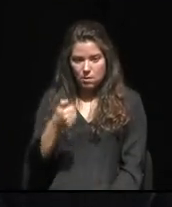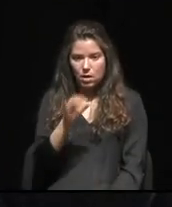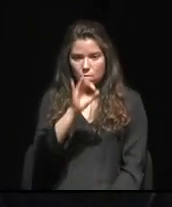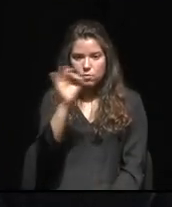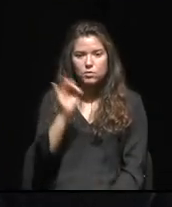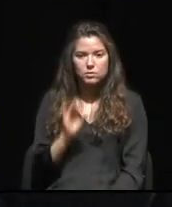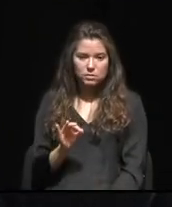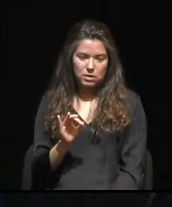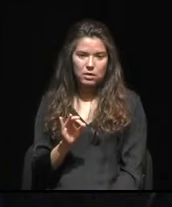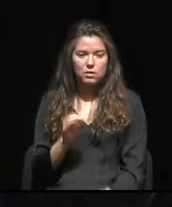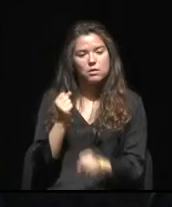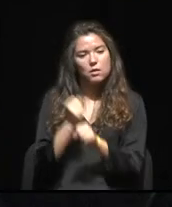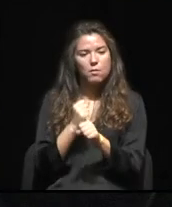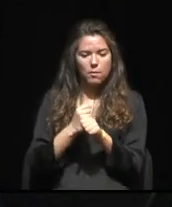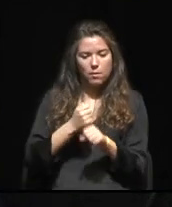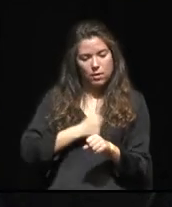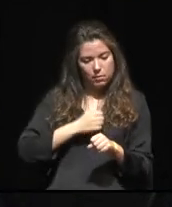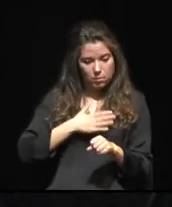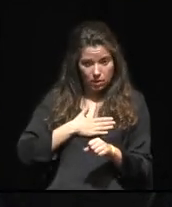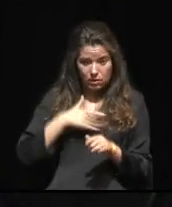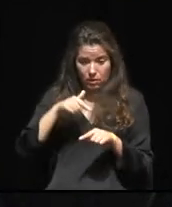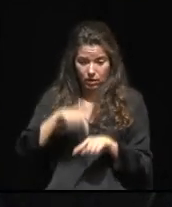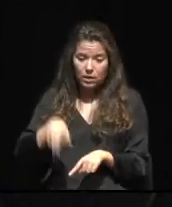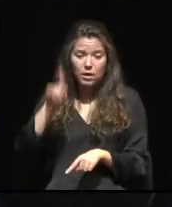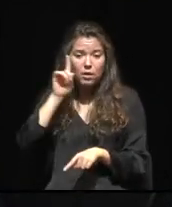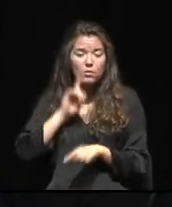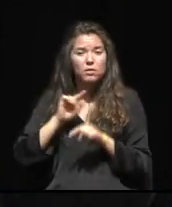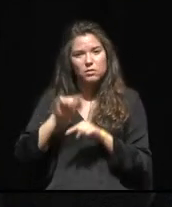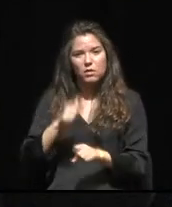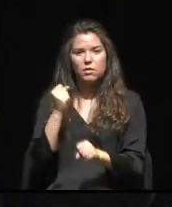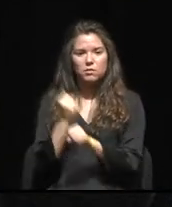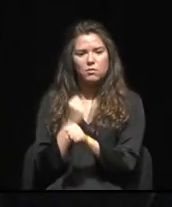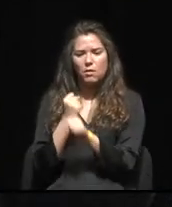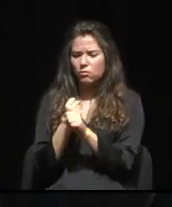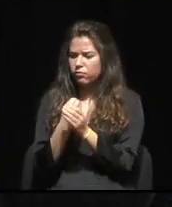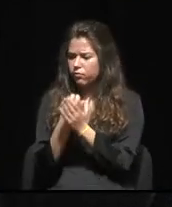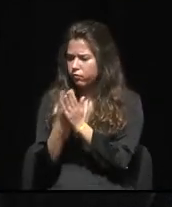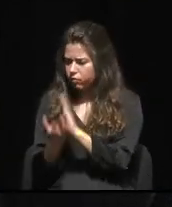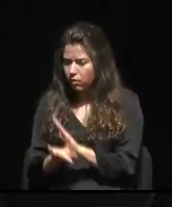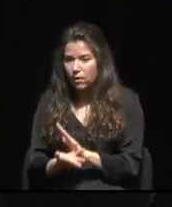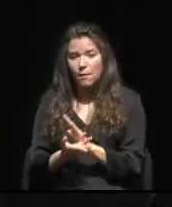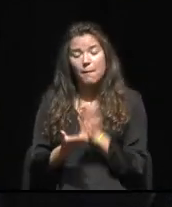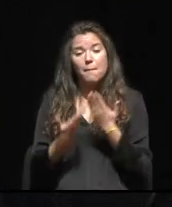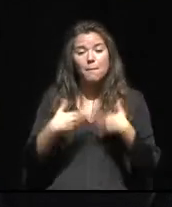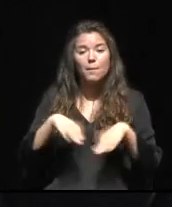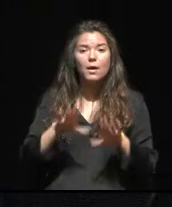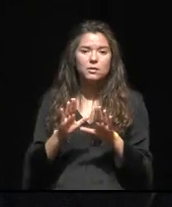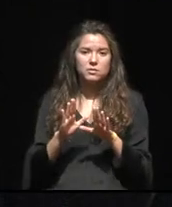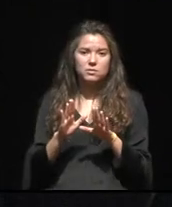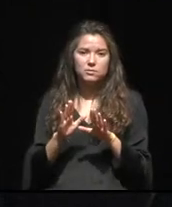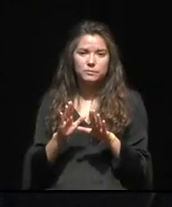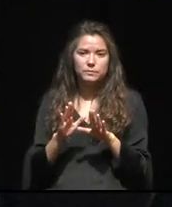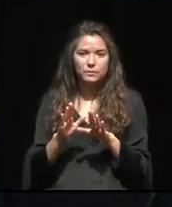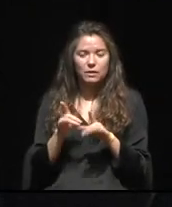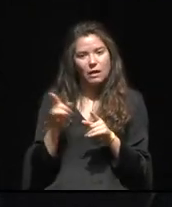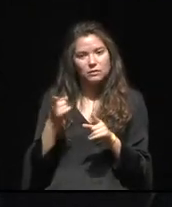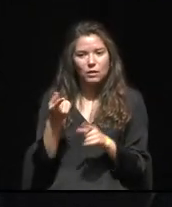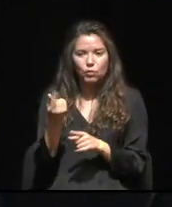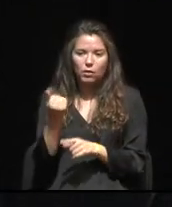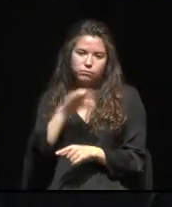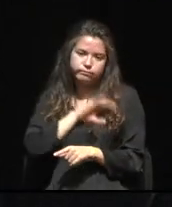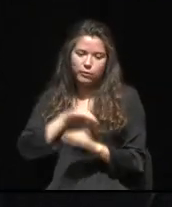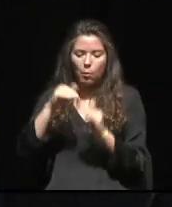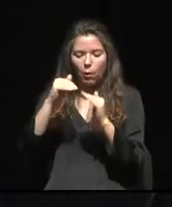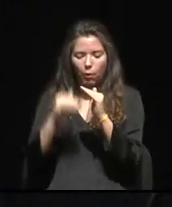trabalhadores por conta do Out trem estas mulheres trabalham em atividades várias mas que são boa parte as que têm os salários mais